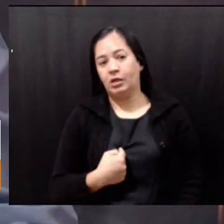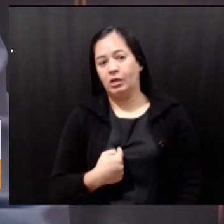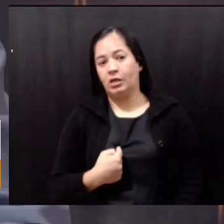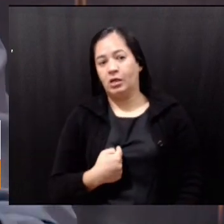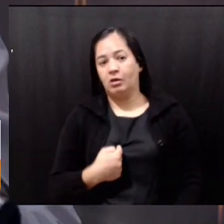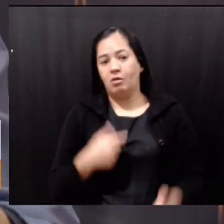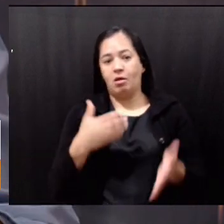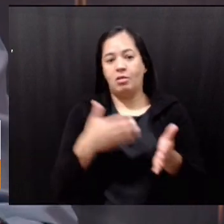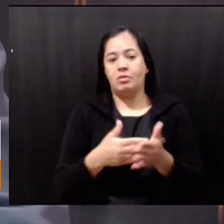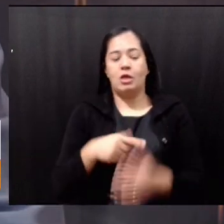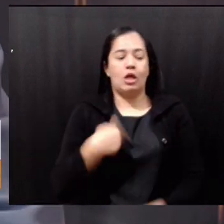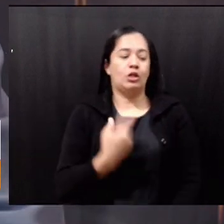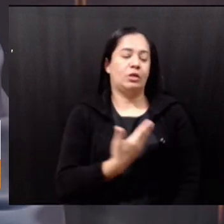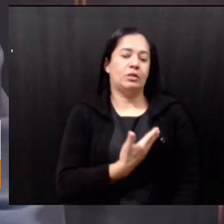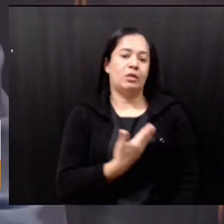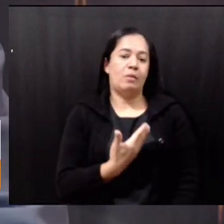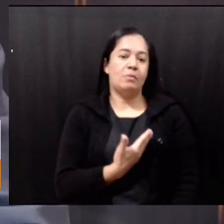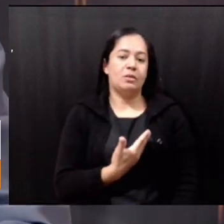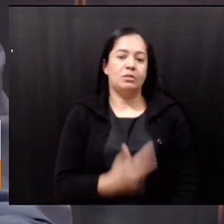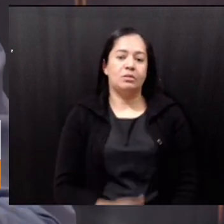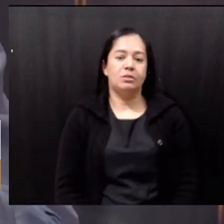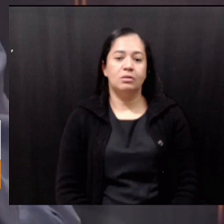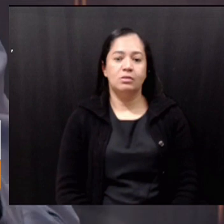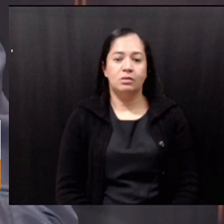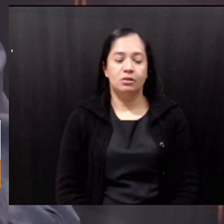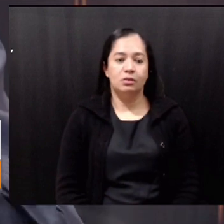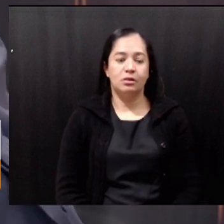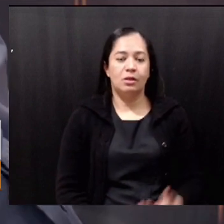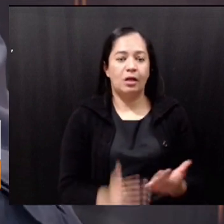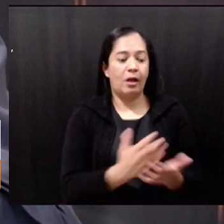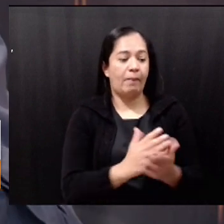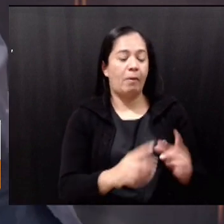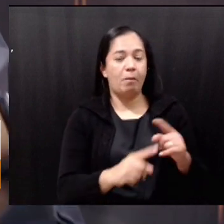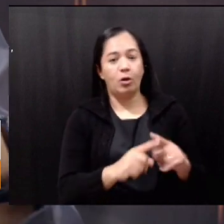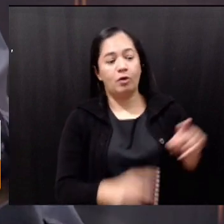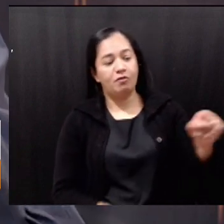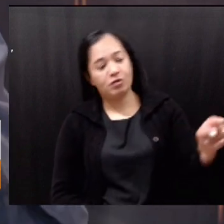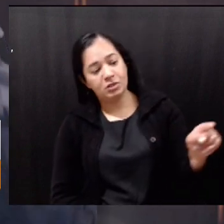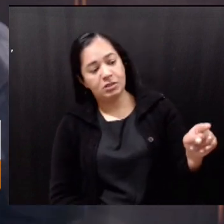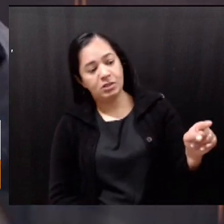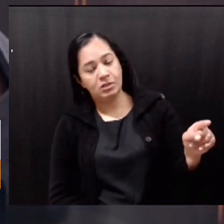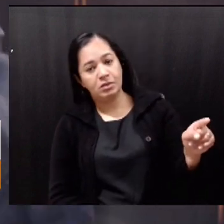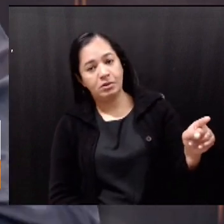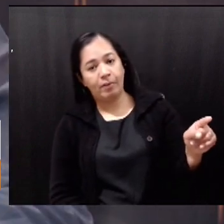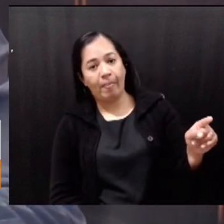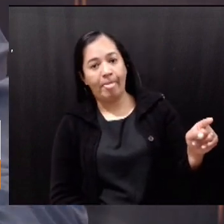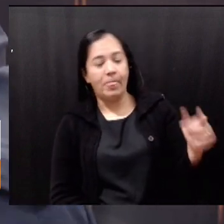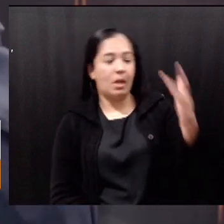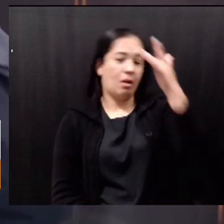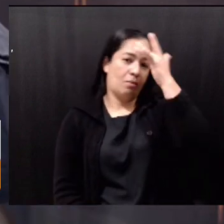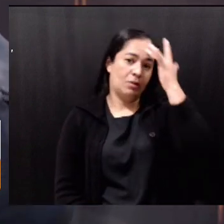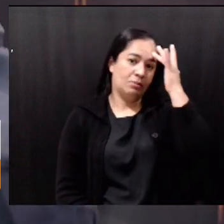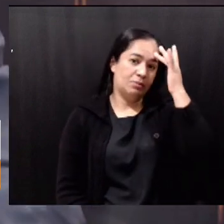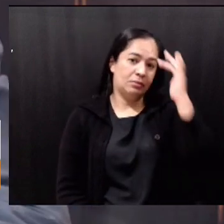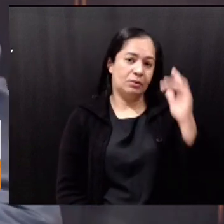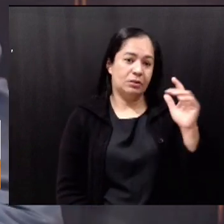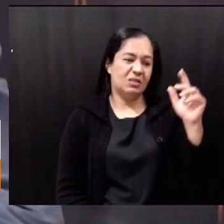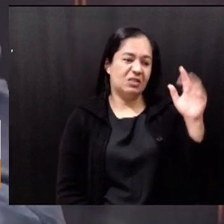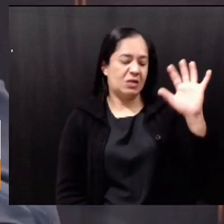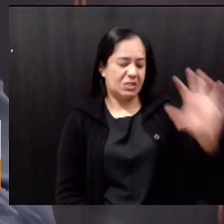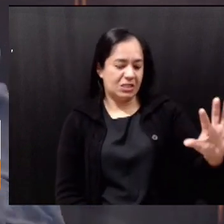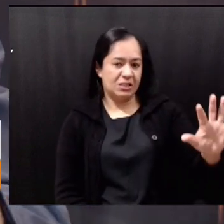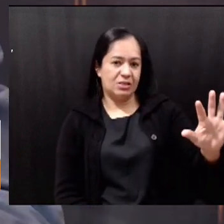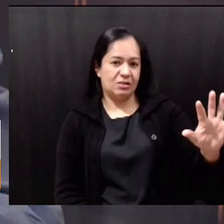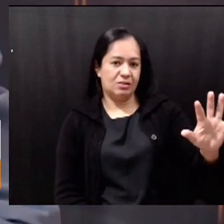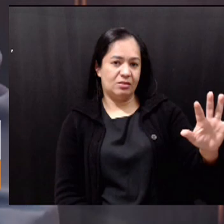amizade aqui, eu estou, interrompendo a nossa amizade porque você é uma pessoa X", né, e aí dá um Uhum. adjetivo para a pessoa.